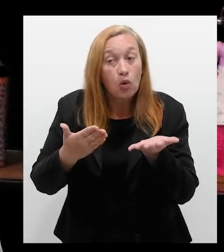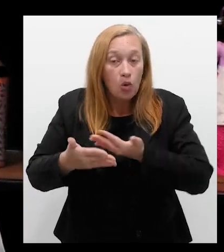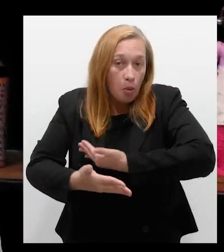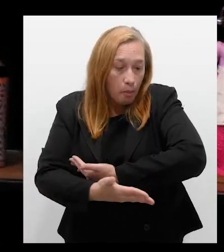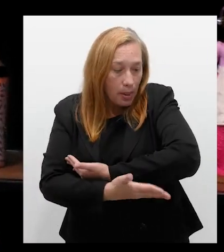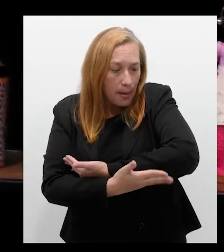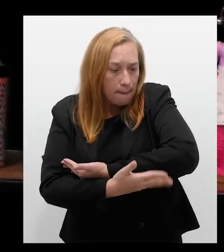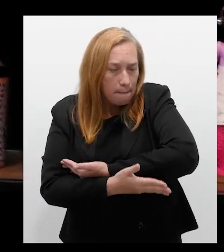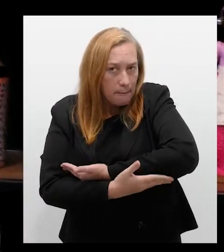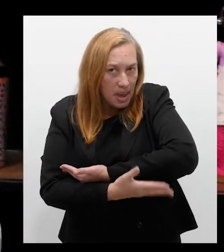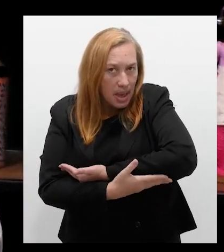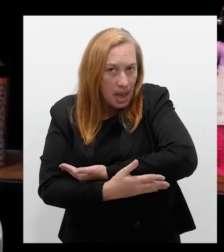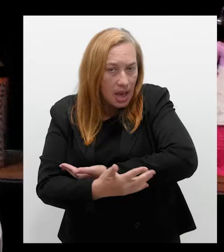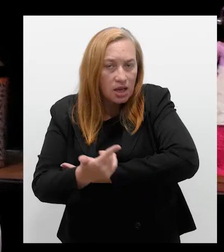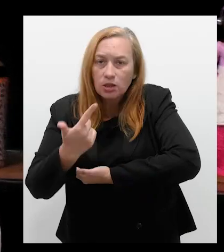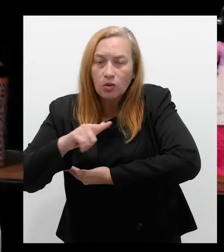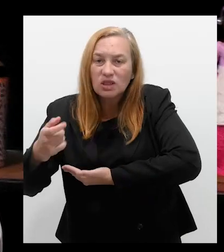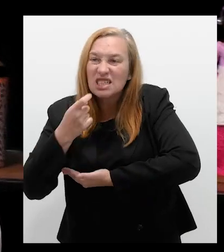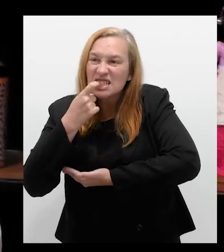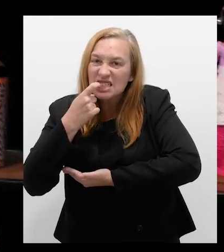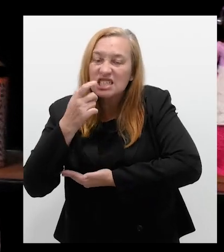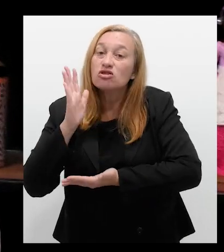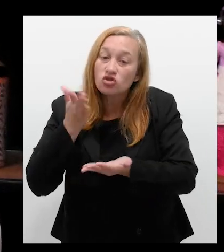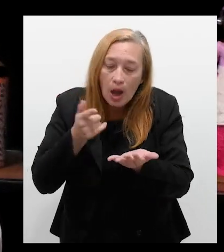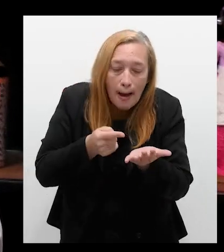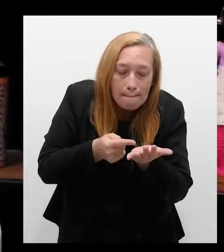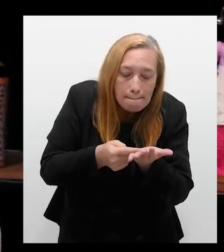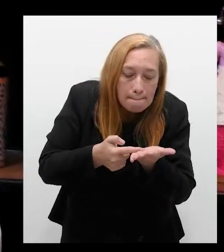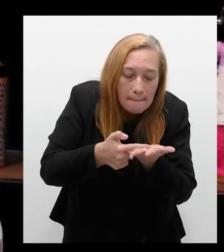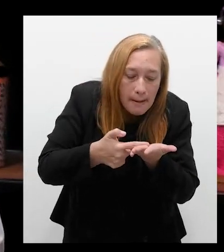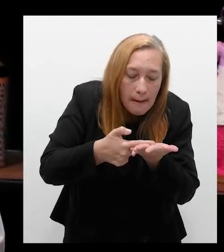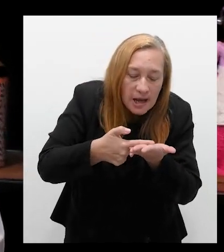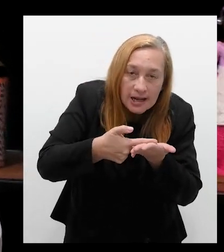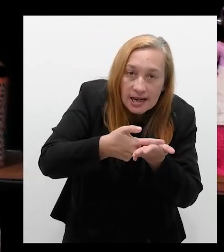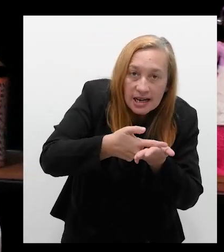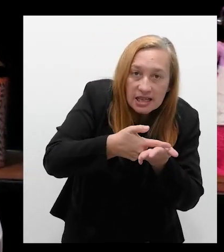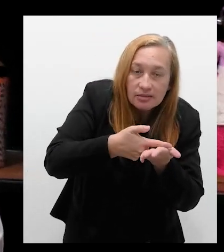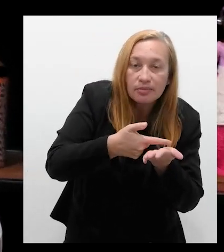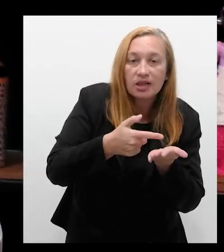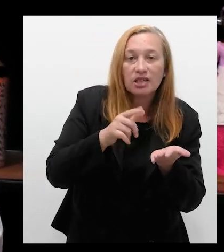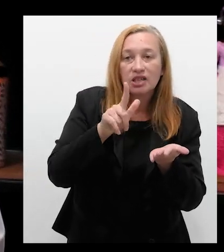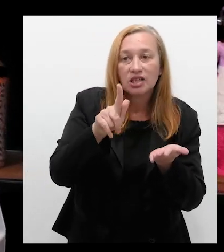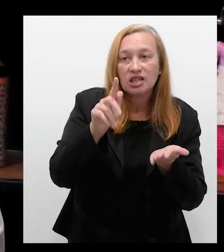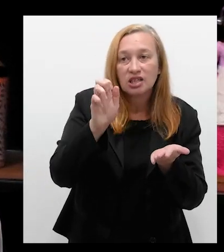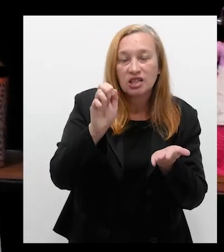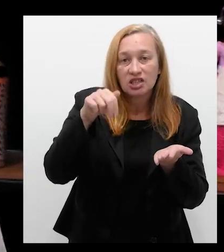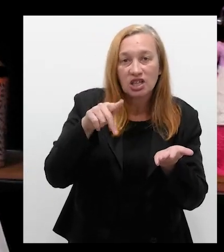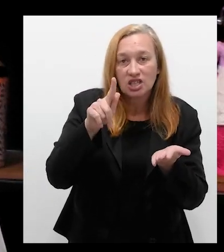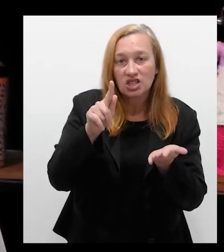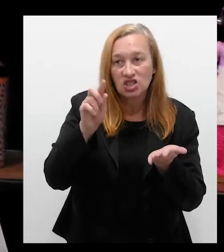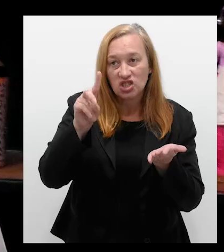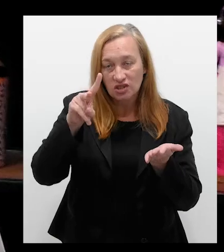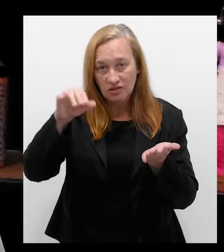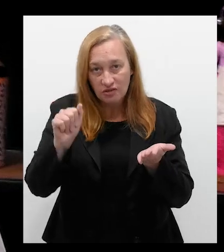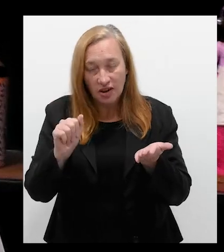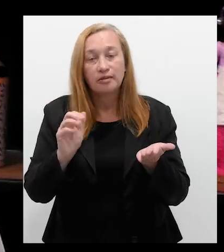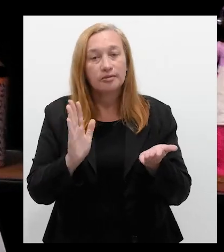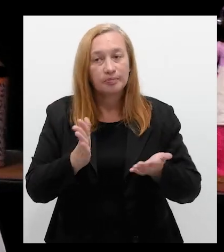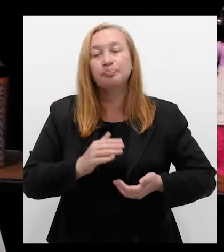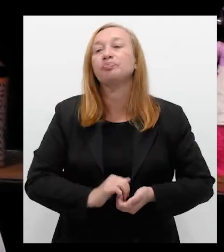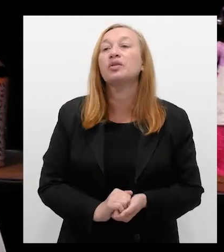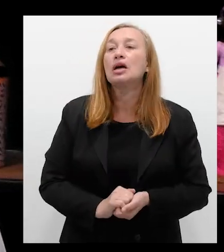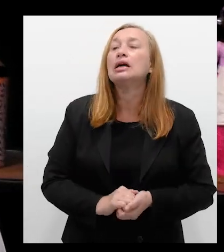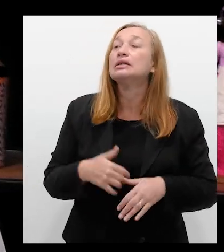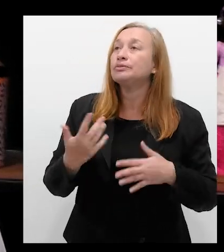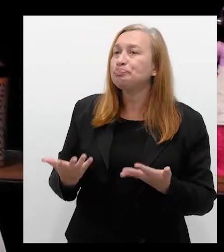higiene bucal, a higiene oral, que não necessariamente envolve só o dente, ela deve ser feita desde o nascimento, desde quando o neném já